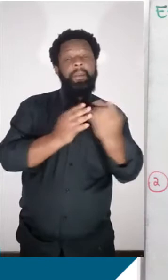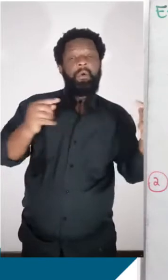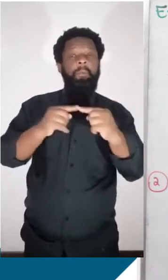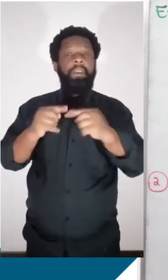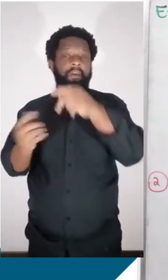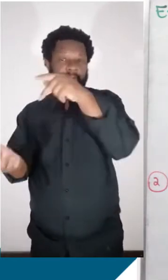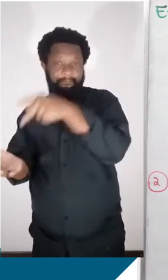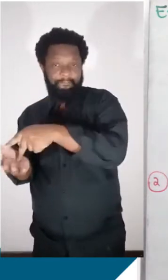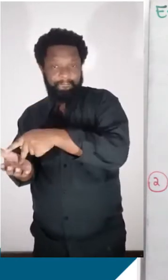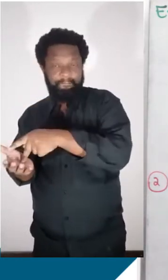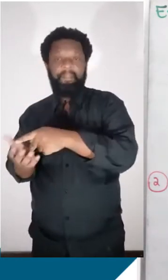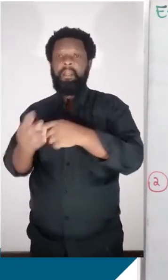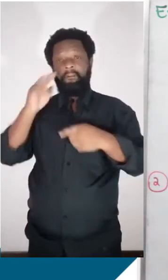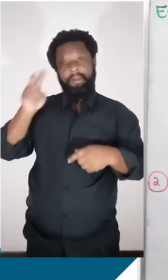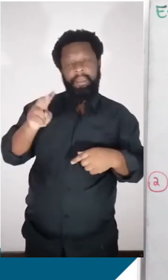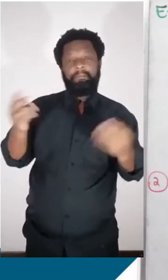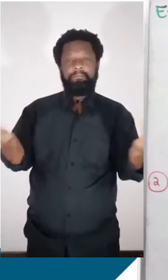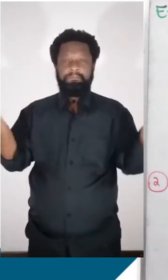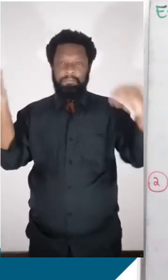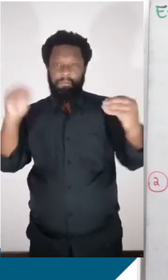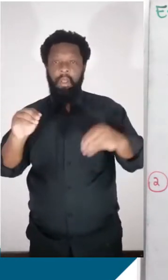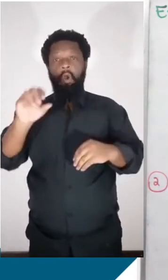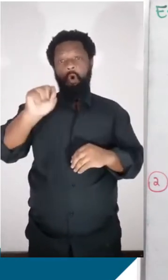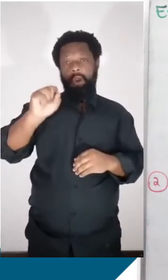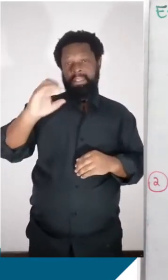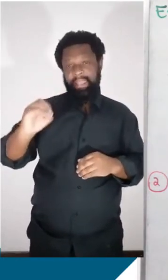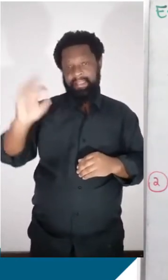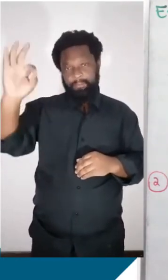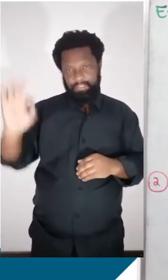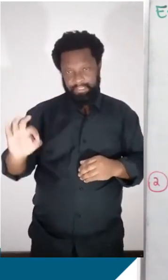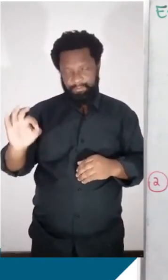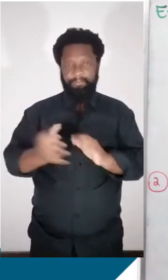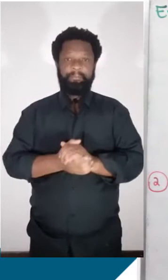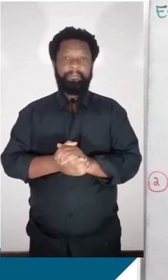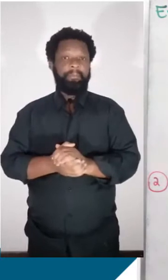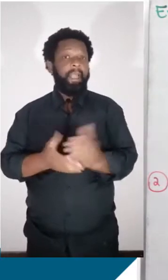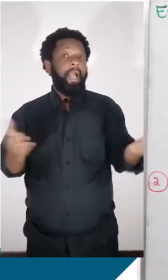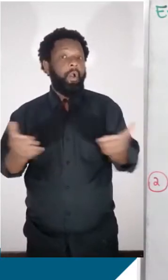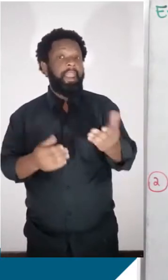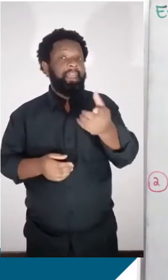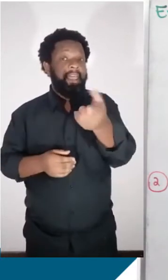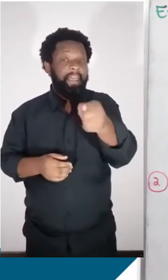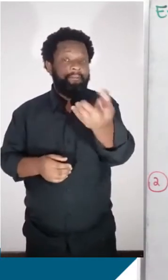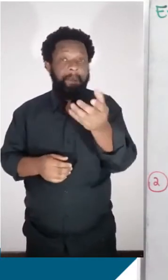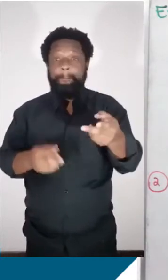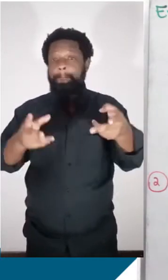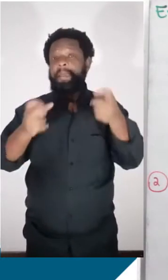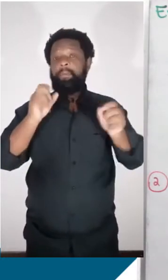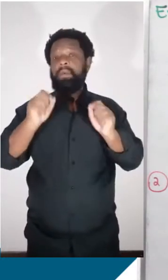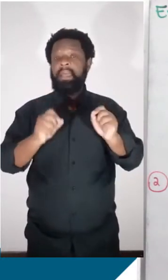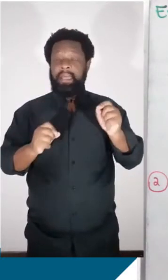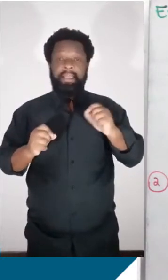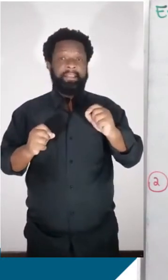associado ao fim, ao produto, vou vir aqui e colocar 80%. Eu quero que você consiga